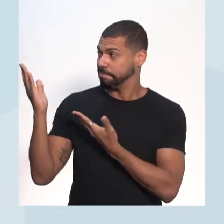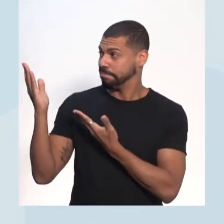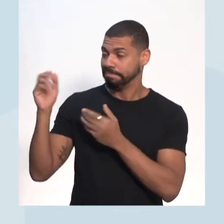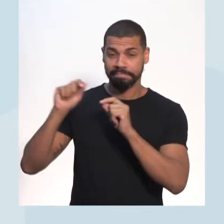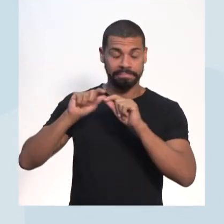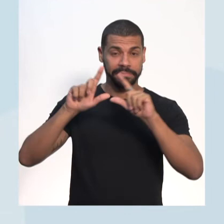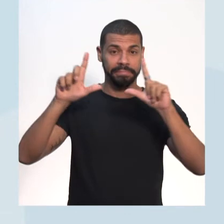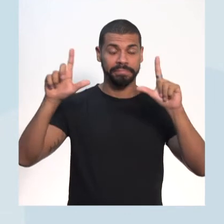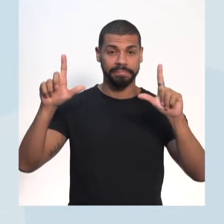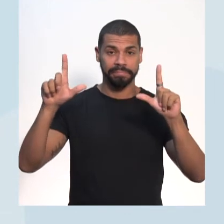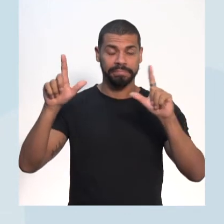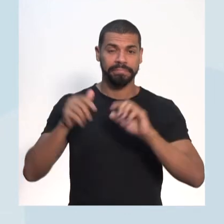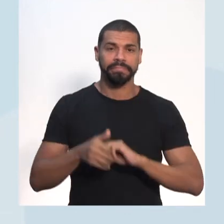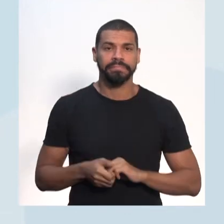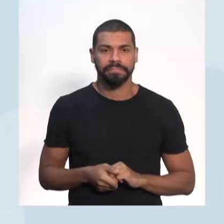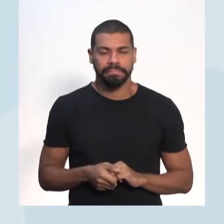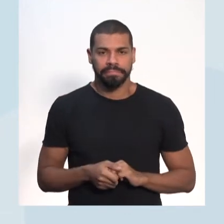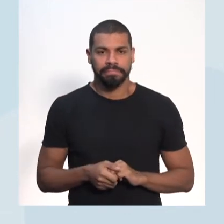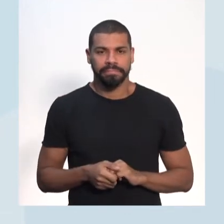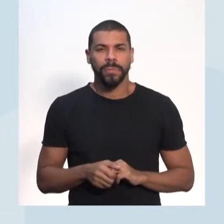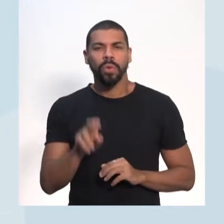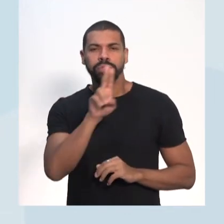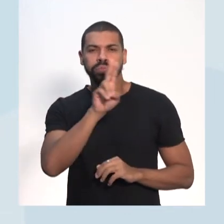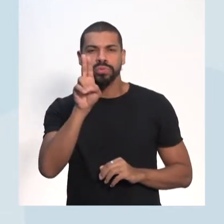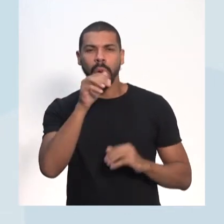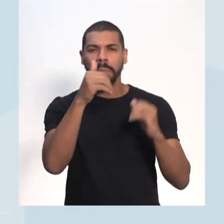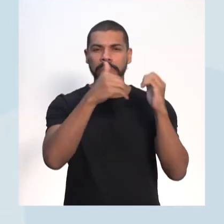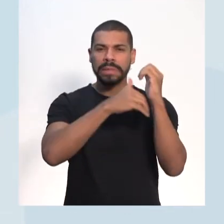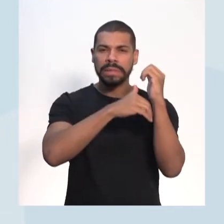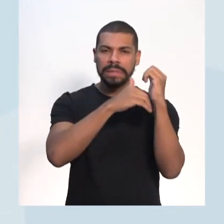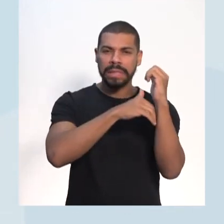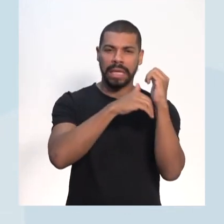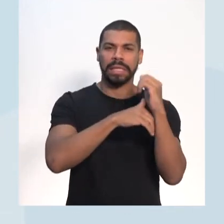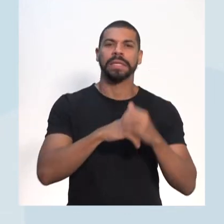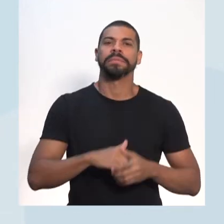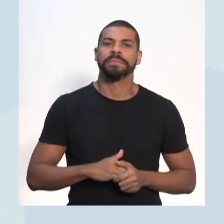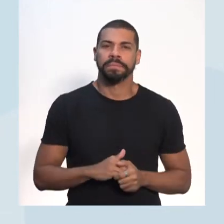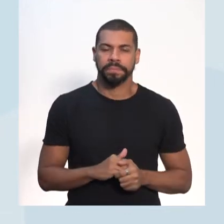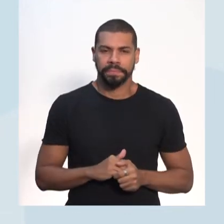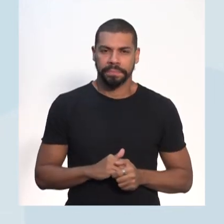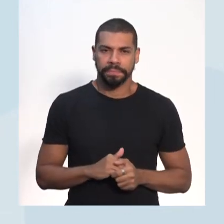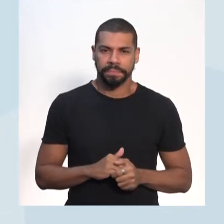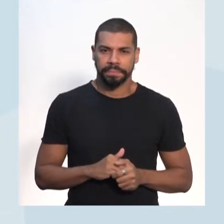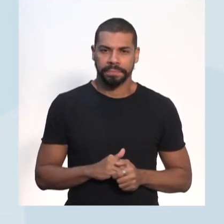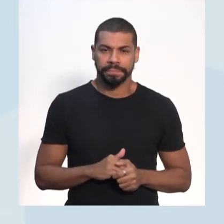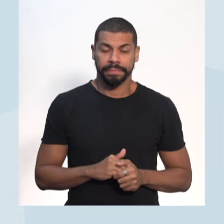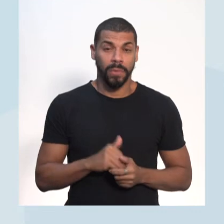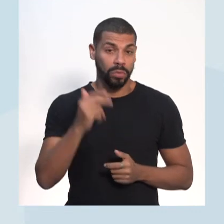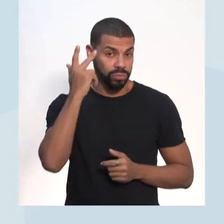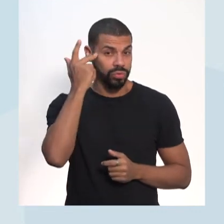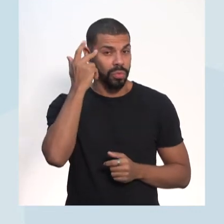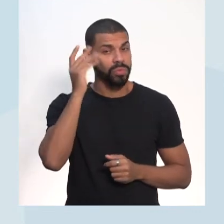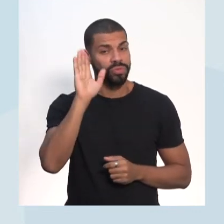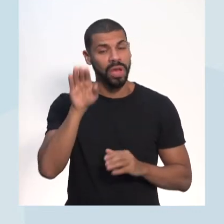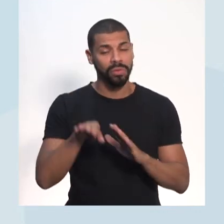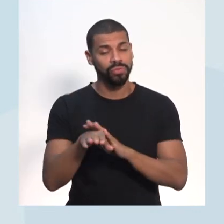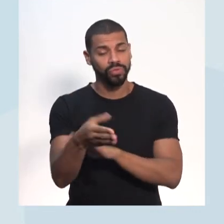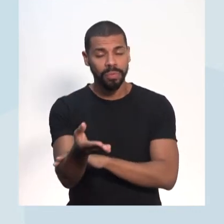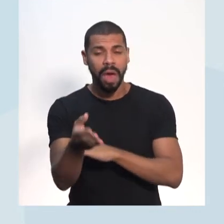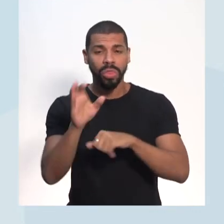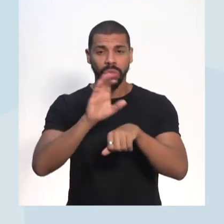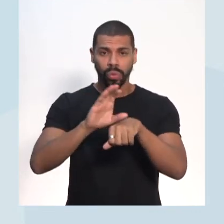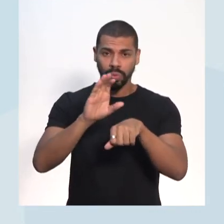aparece, né? O campo de login e senha. Então, é o login e senha que a gente usa para acessar normalmente os cursos e